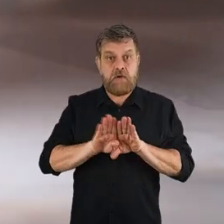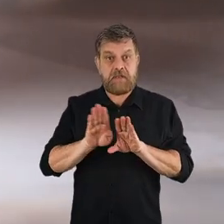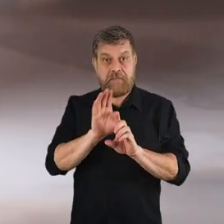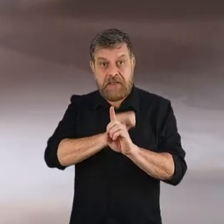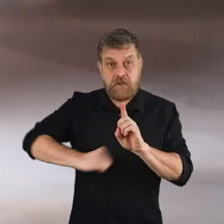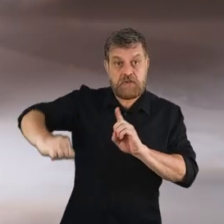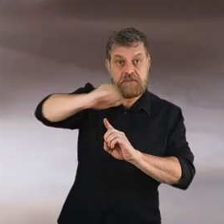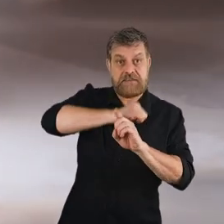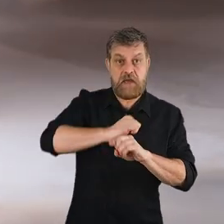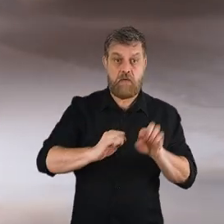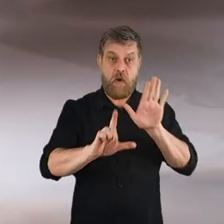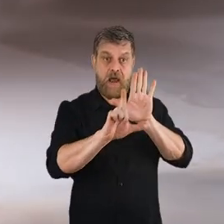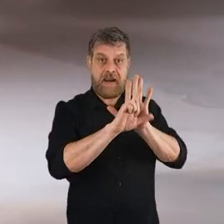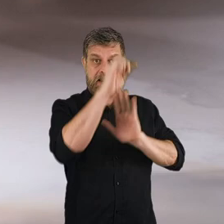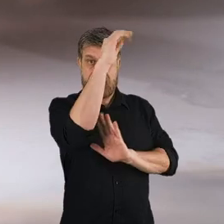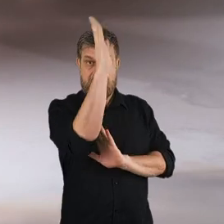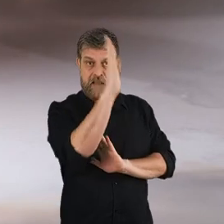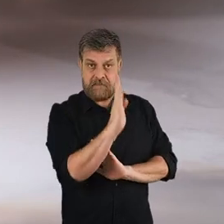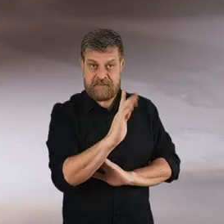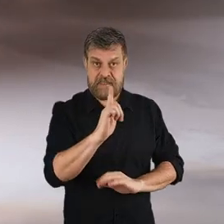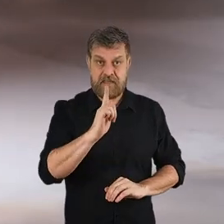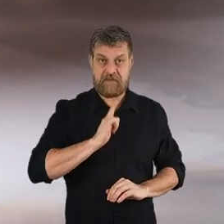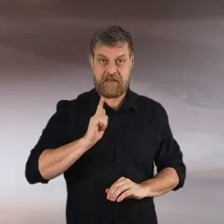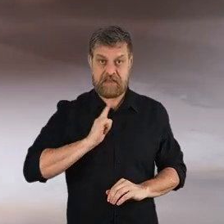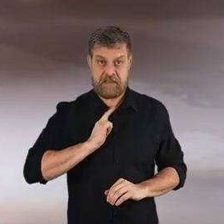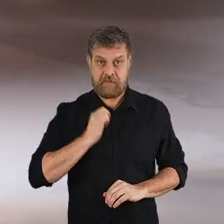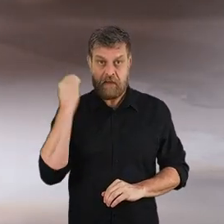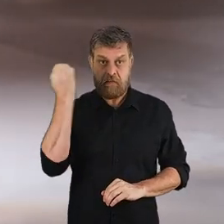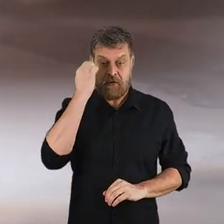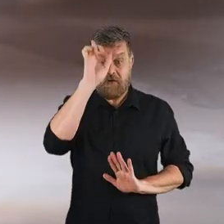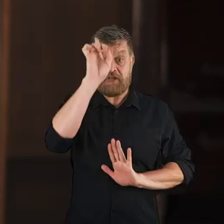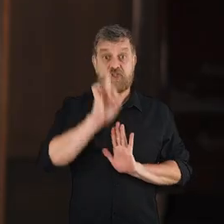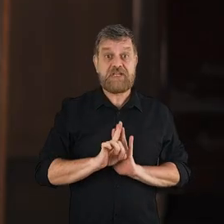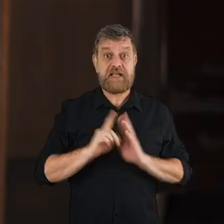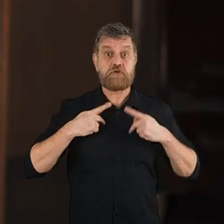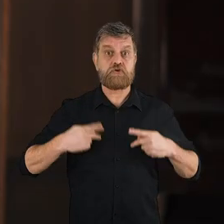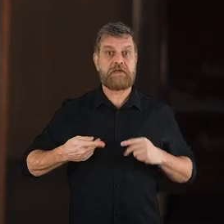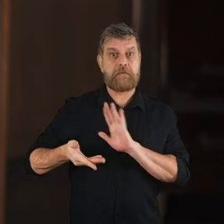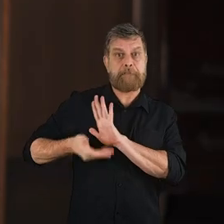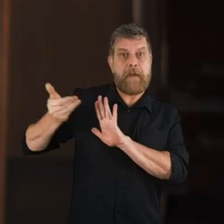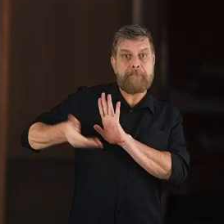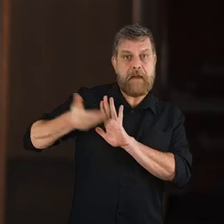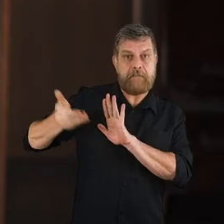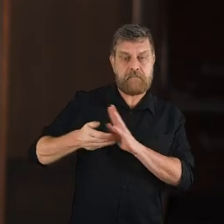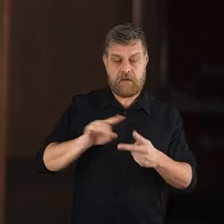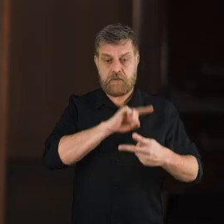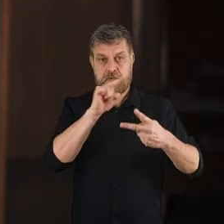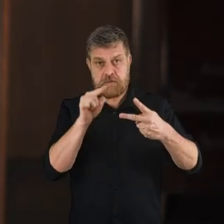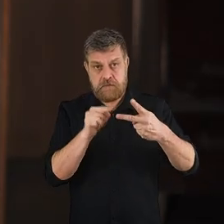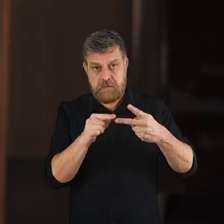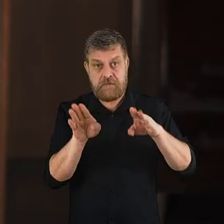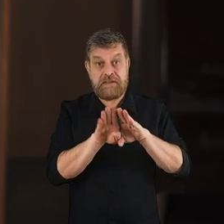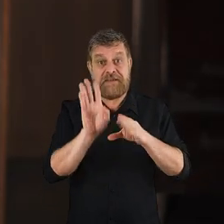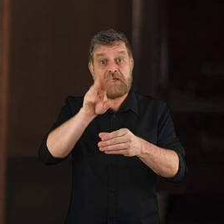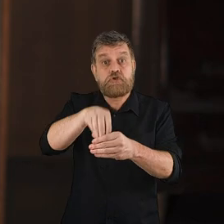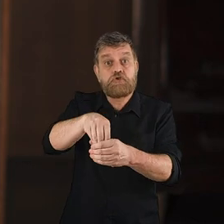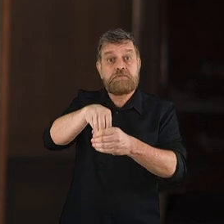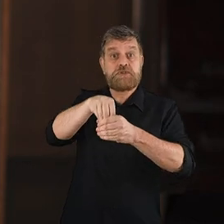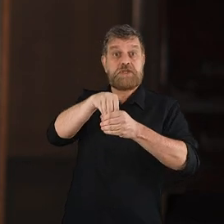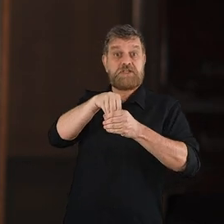no caso da lei brasileira, grave e generalizada violação de direitos humanos. E o segundo elemento é o elemento